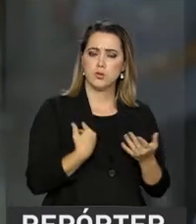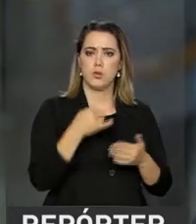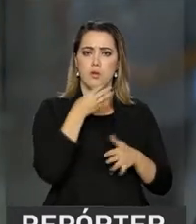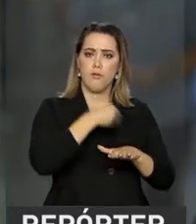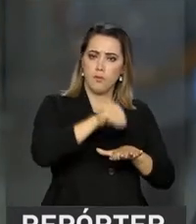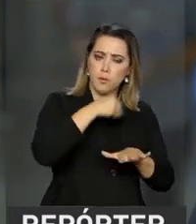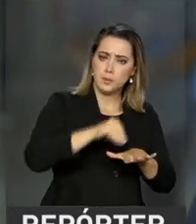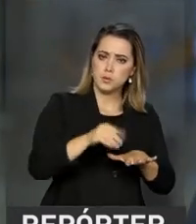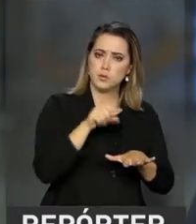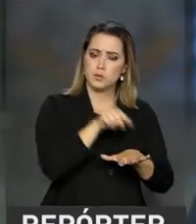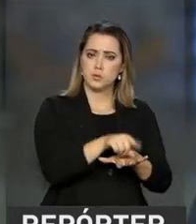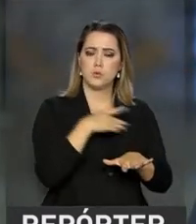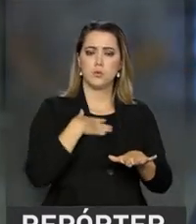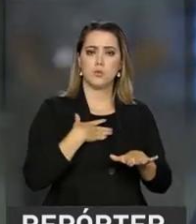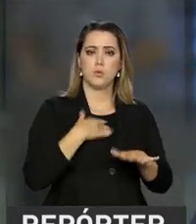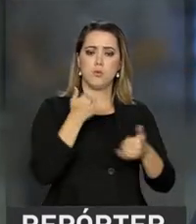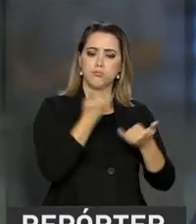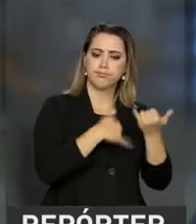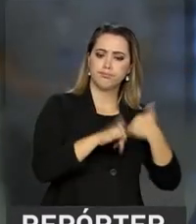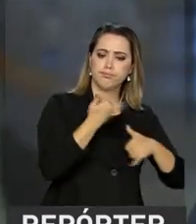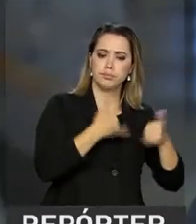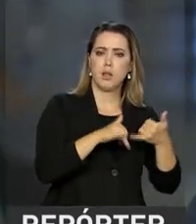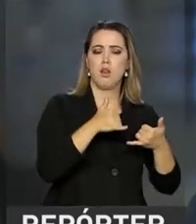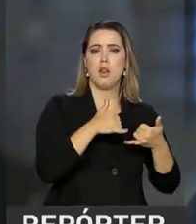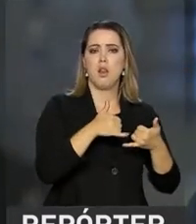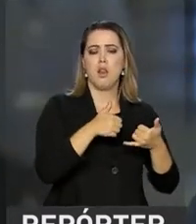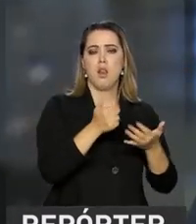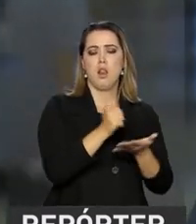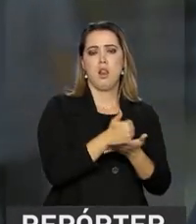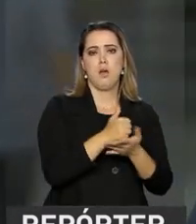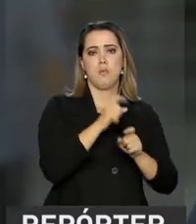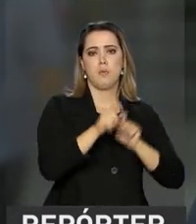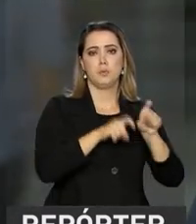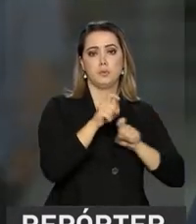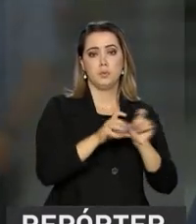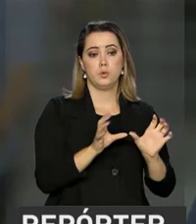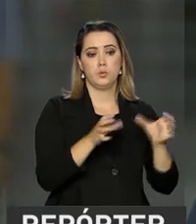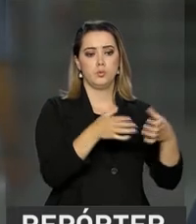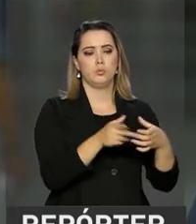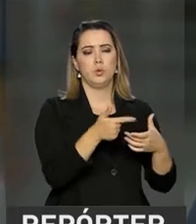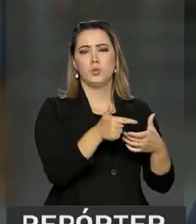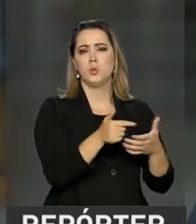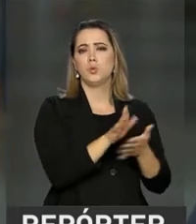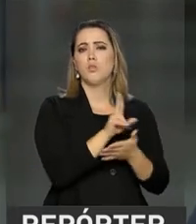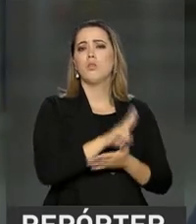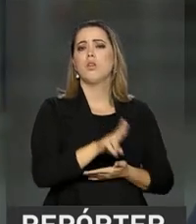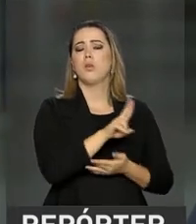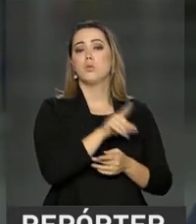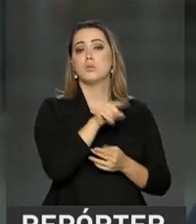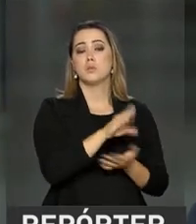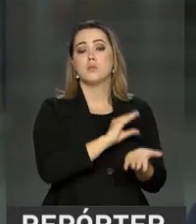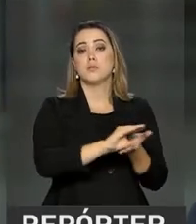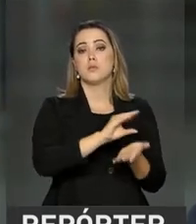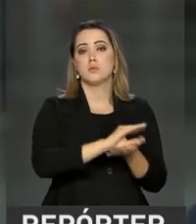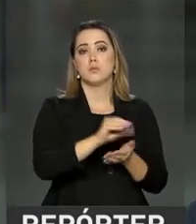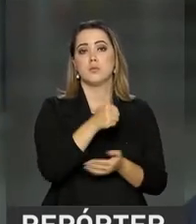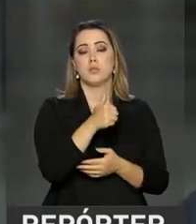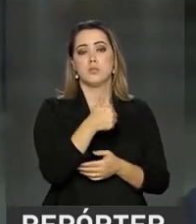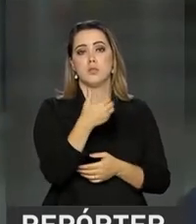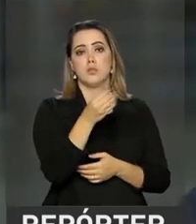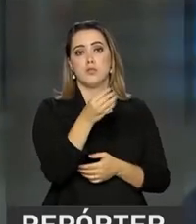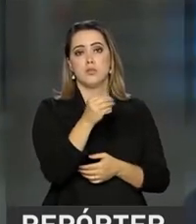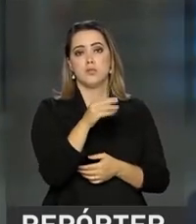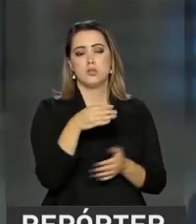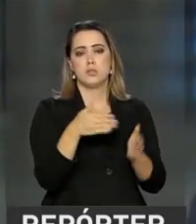informações laboratórios de informáticas e equipamentos públicos que estão ansiosos e com esse financiamento de 100 a